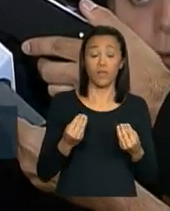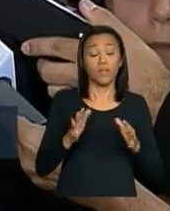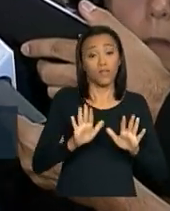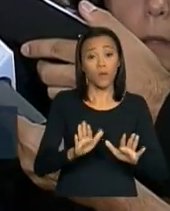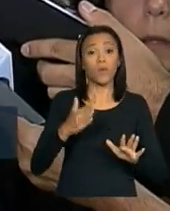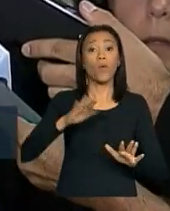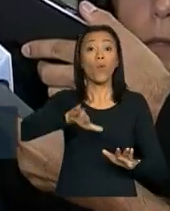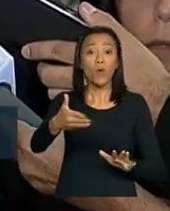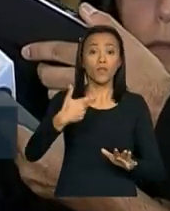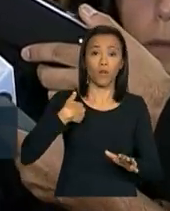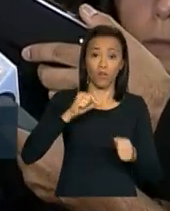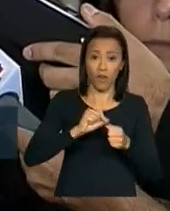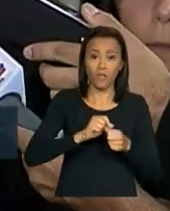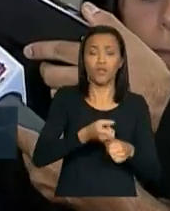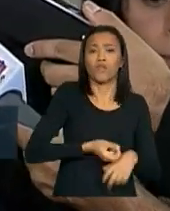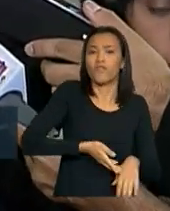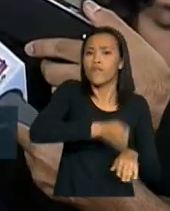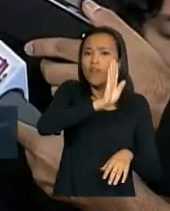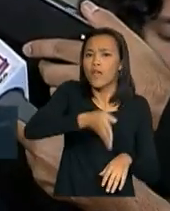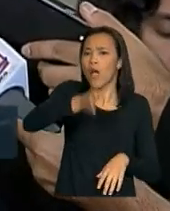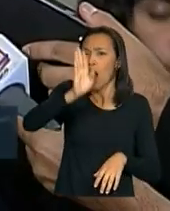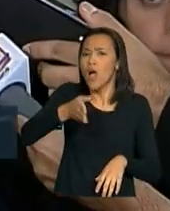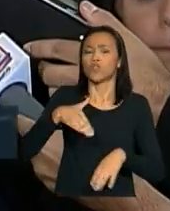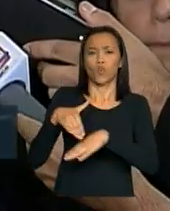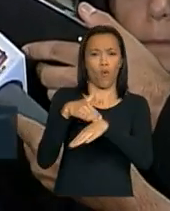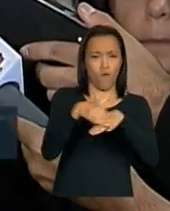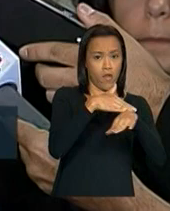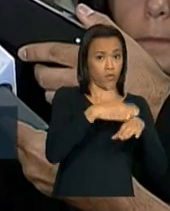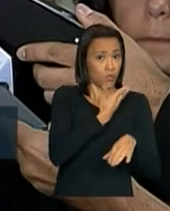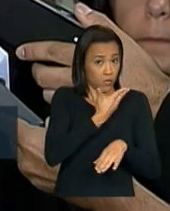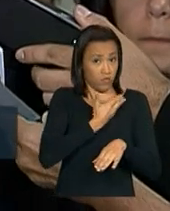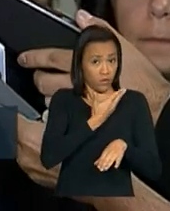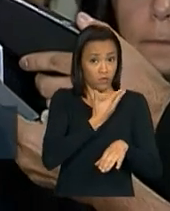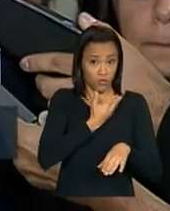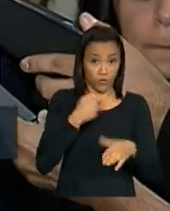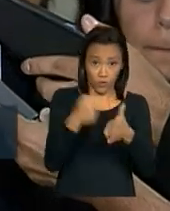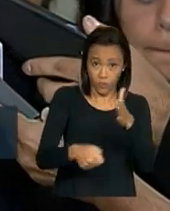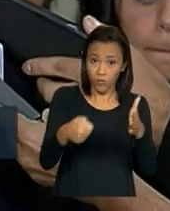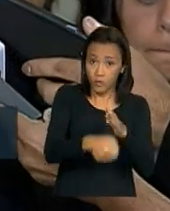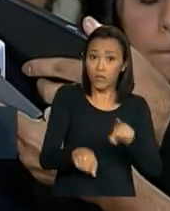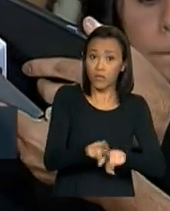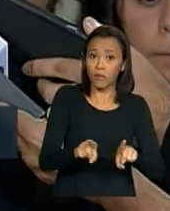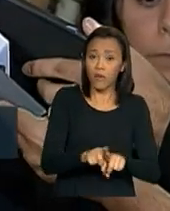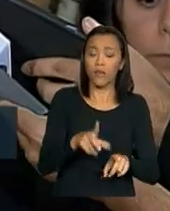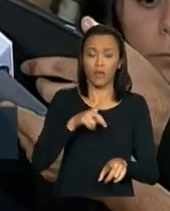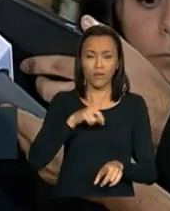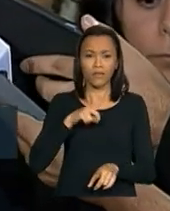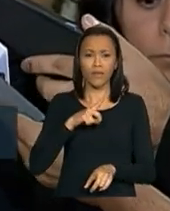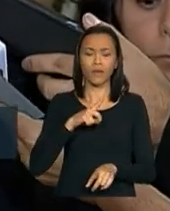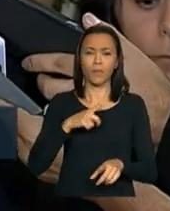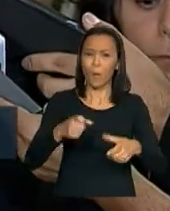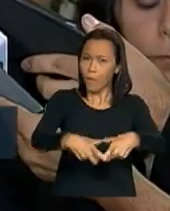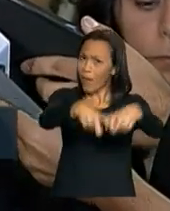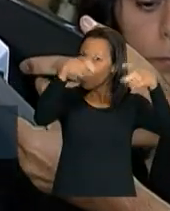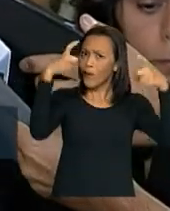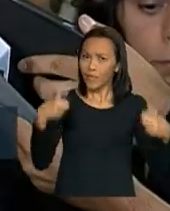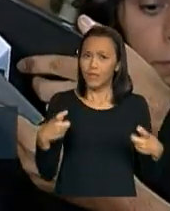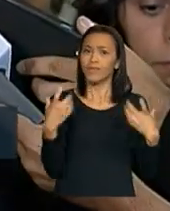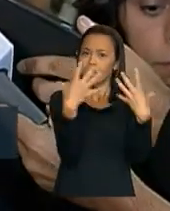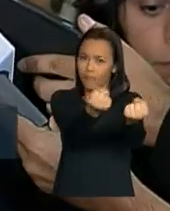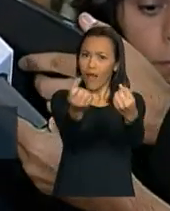medida em que eu faço isso, viajo muito, falo muito com meus companheiros e eu tenho tido seguramente uma maioria